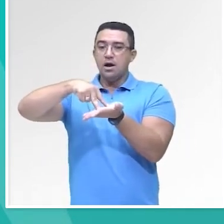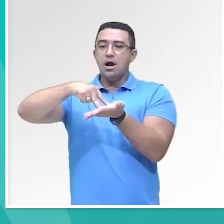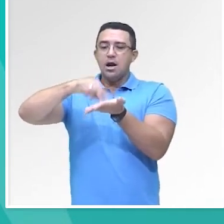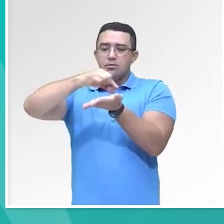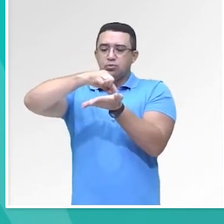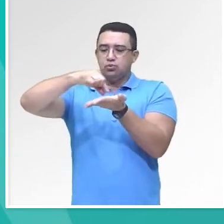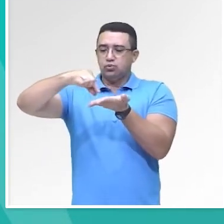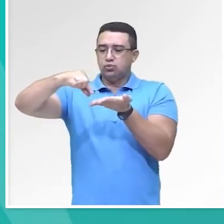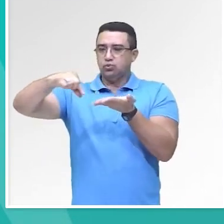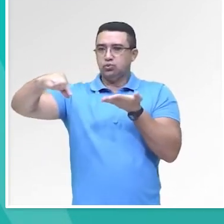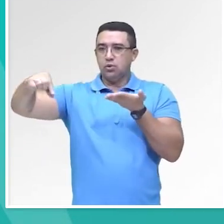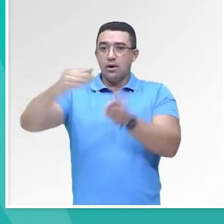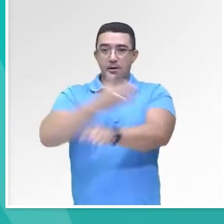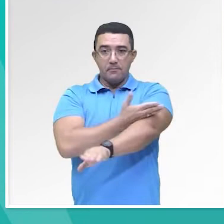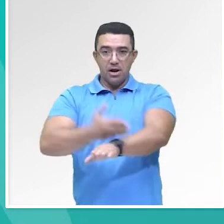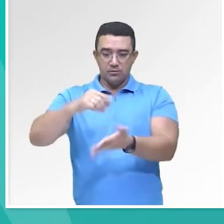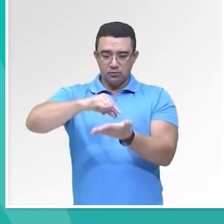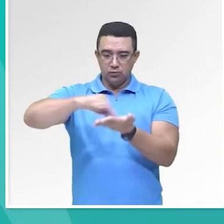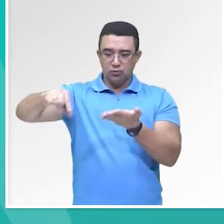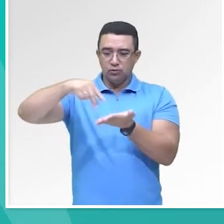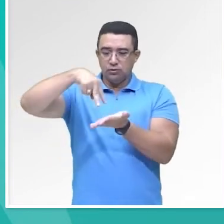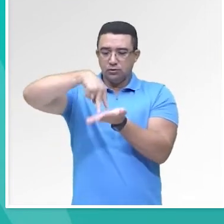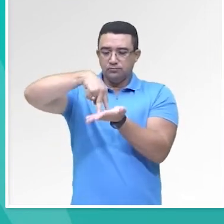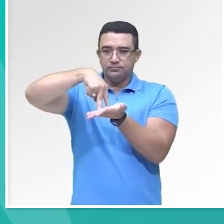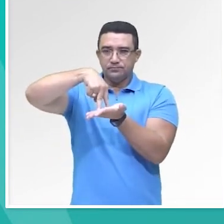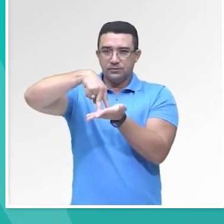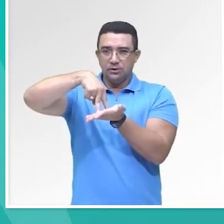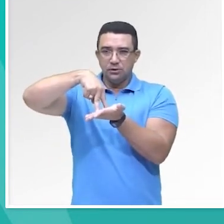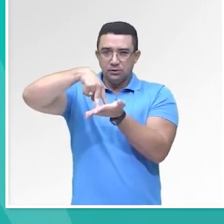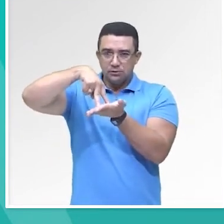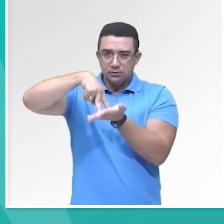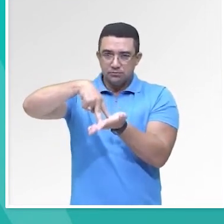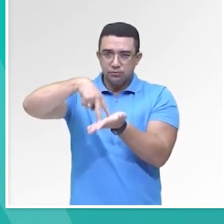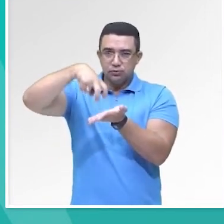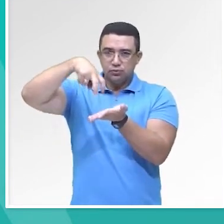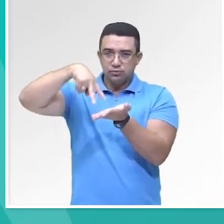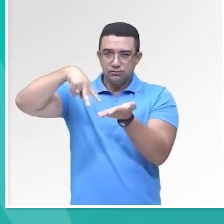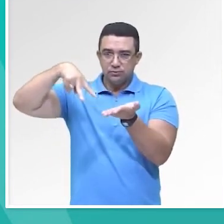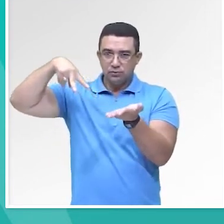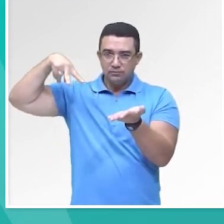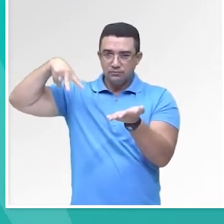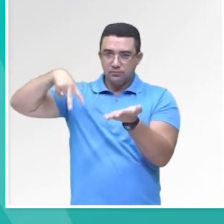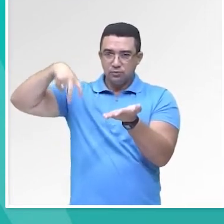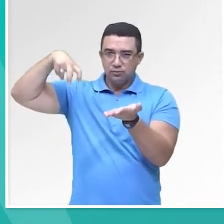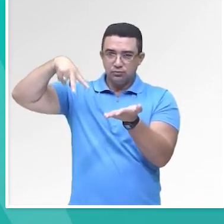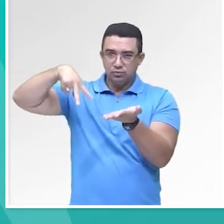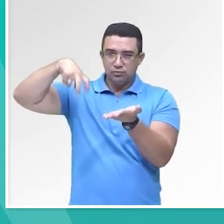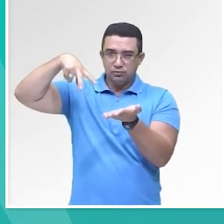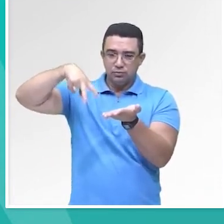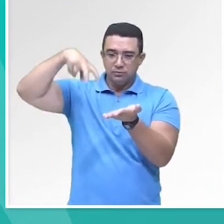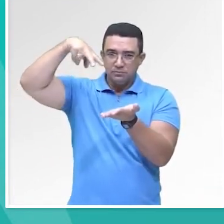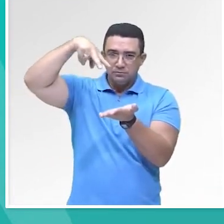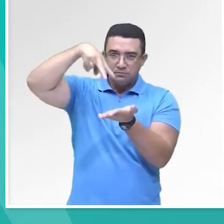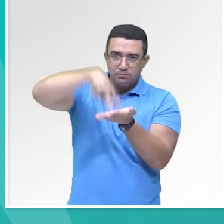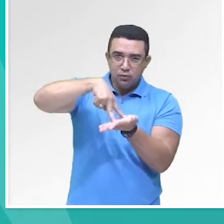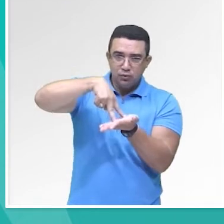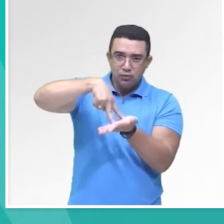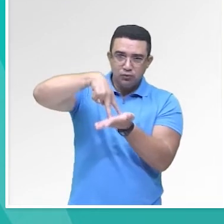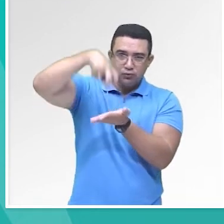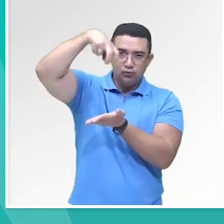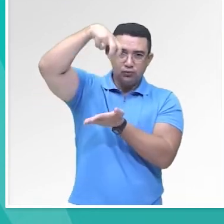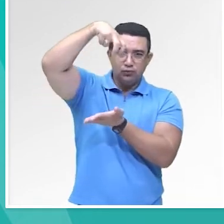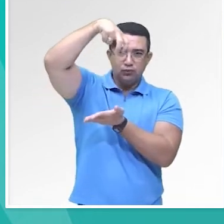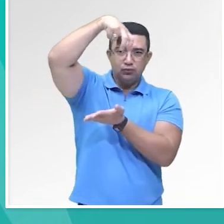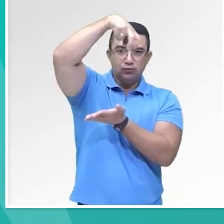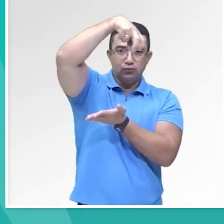nossa atleta, identifica lá a linha branca que não pode o quê? Pisar em cima, tem que pisar antes dela e